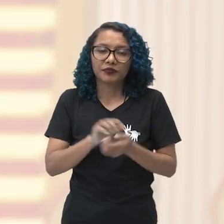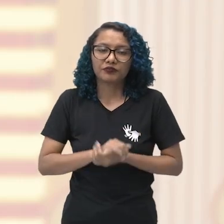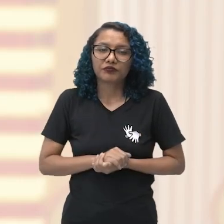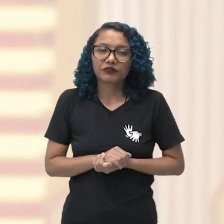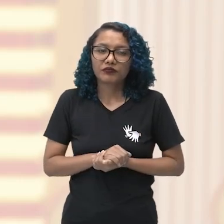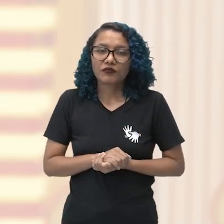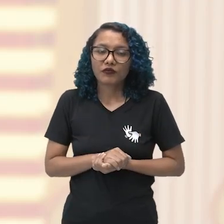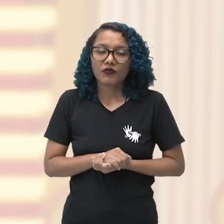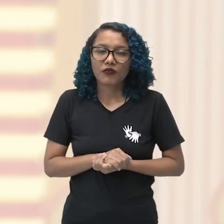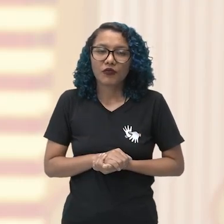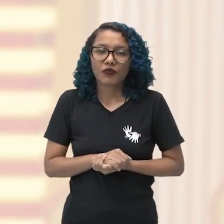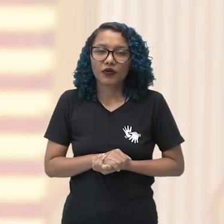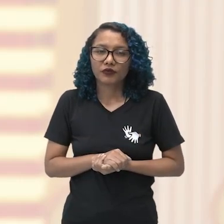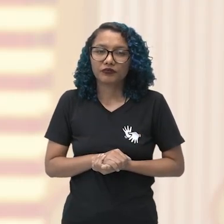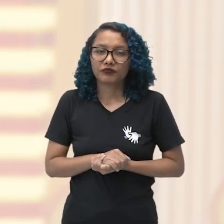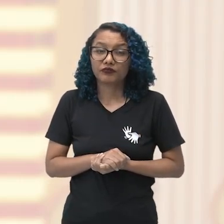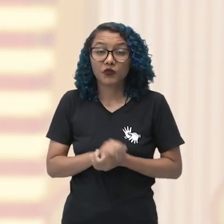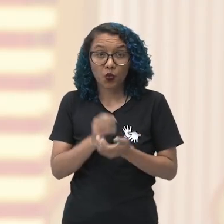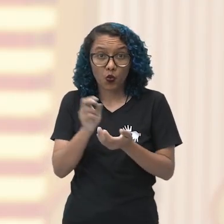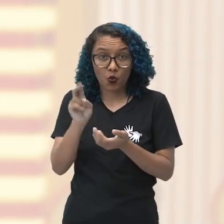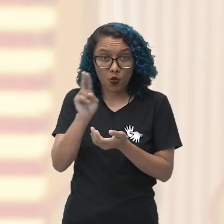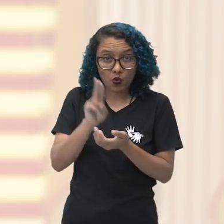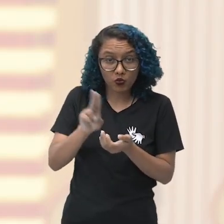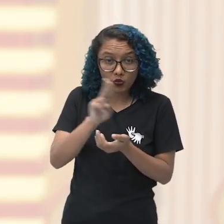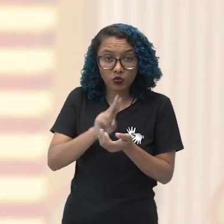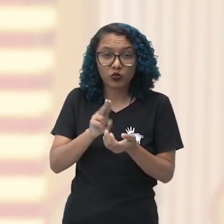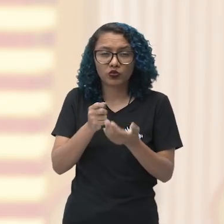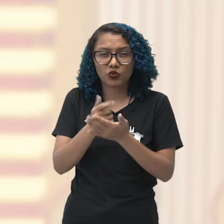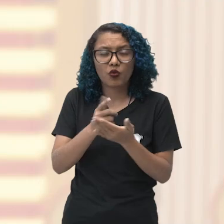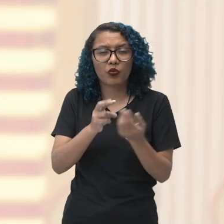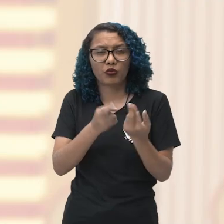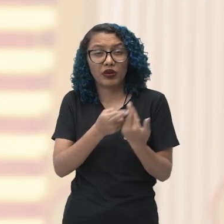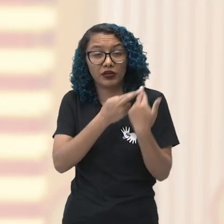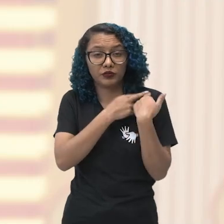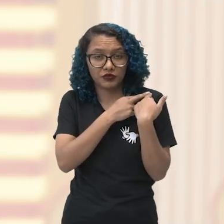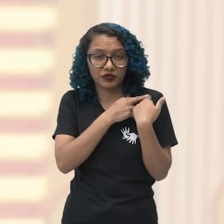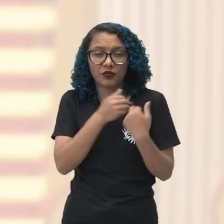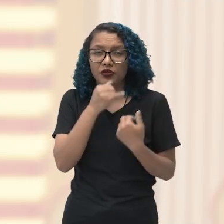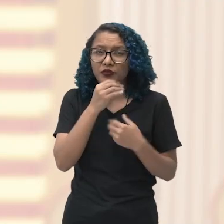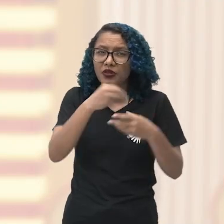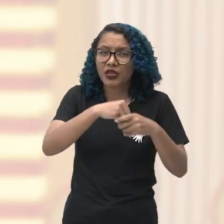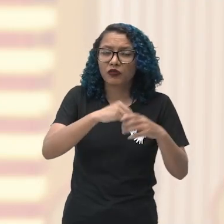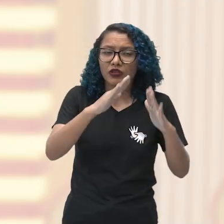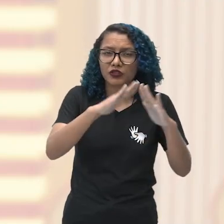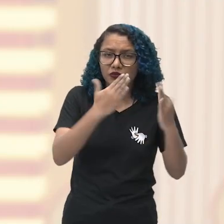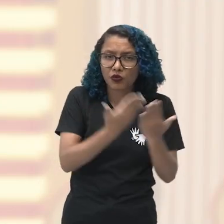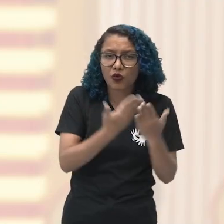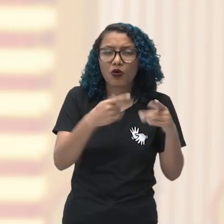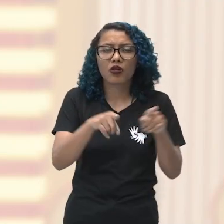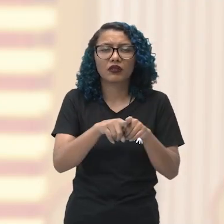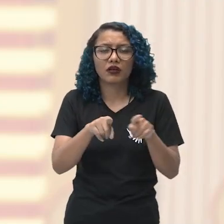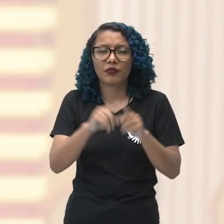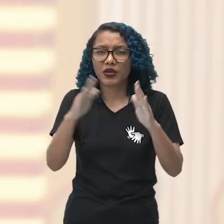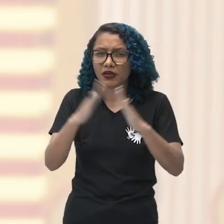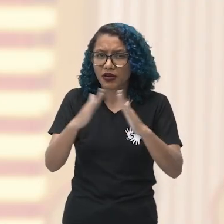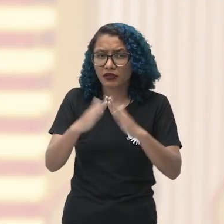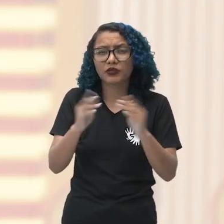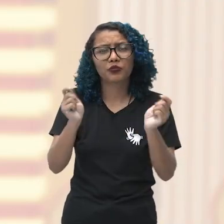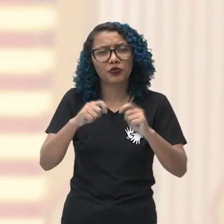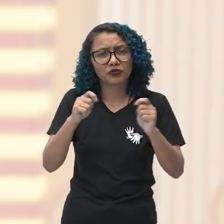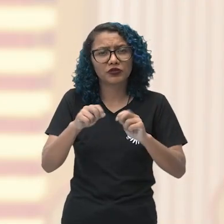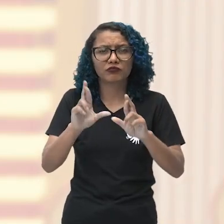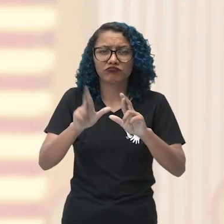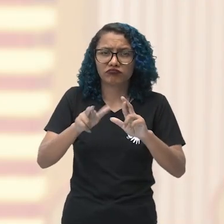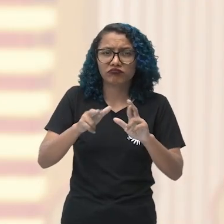na sua escola consegue fazer um processo de reciclagem. Na sua casa também fazer um processo de reciclagem,